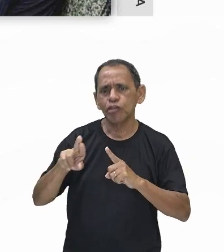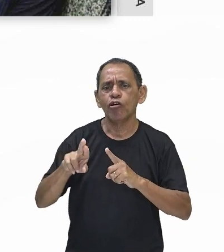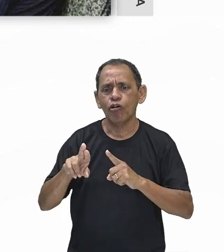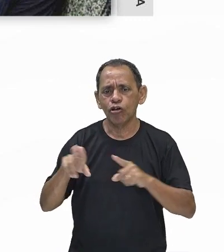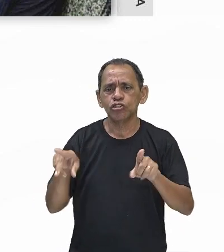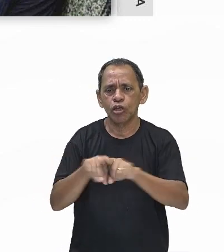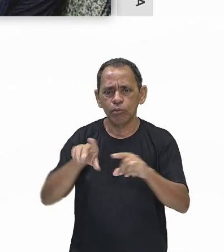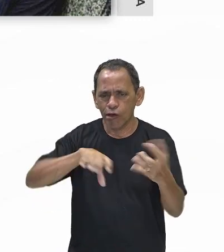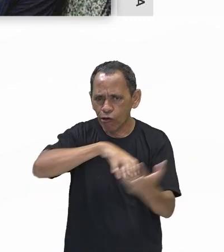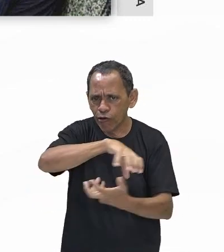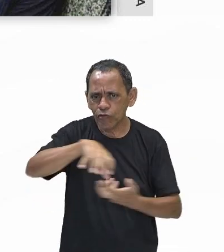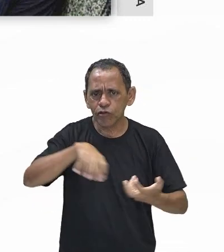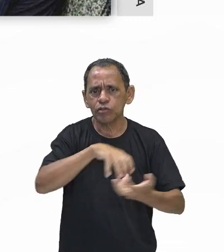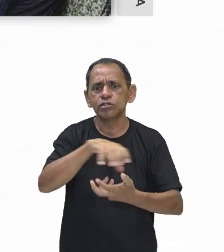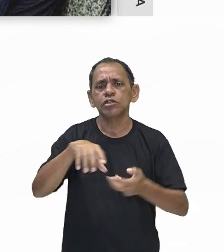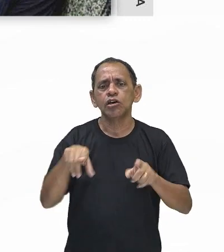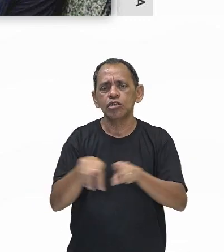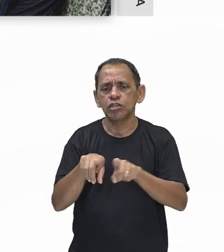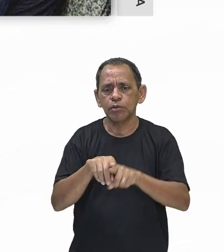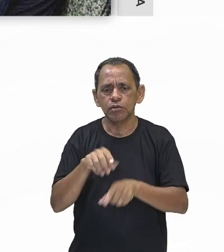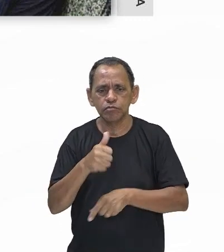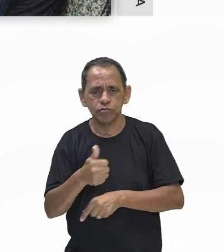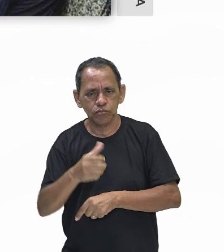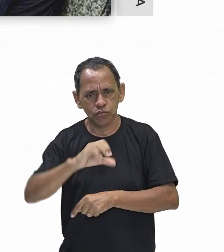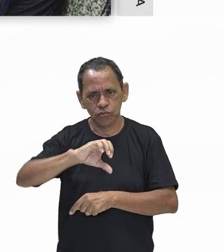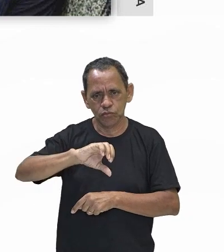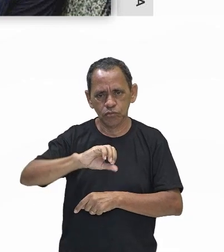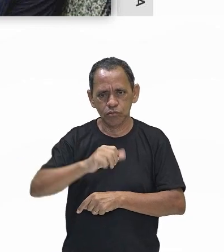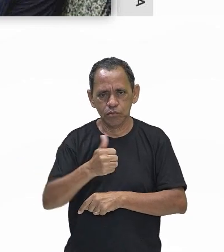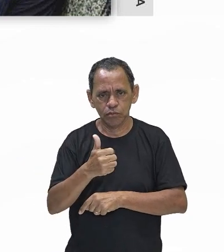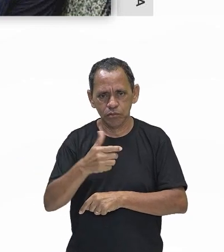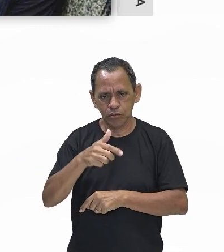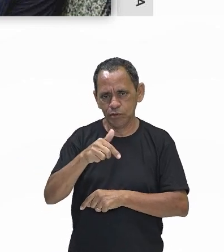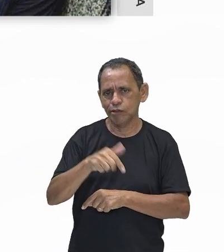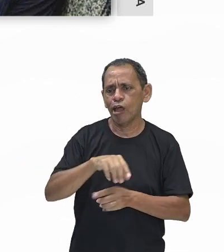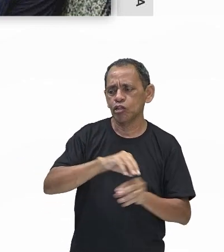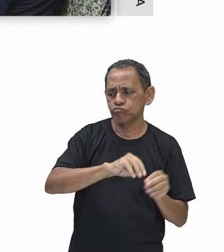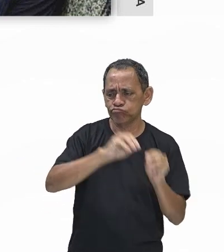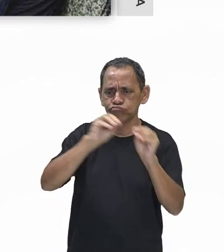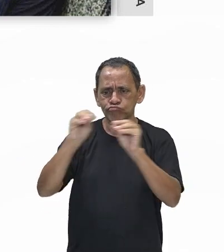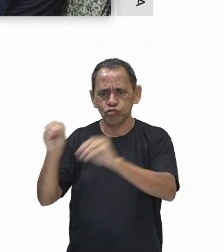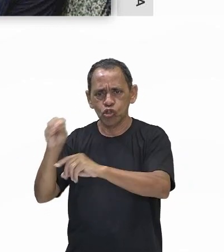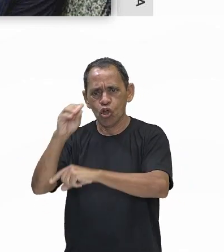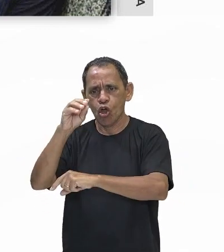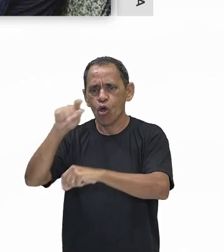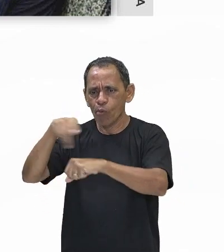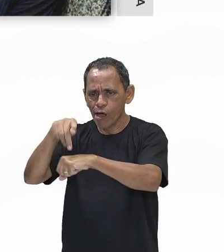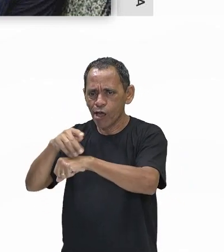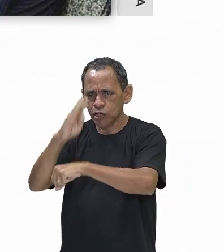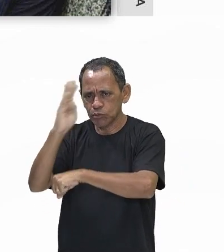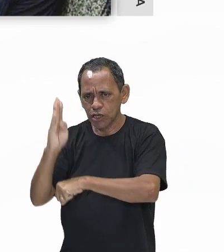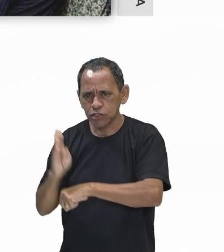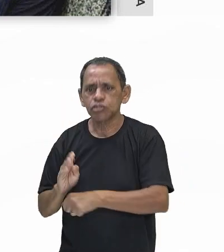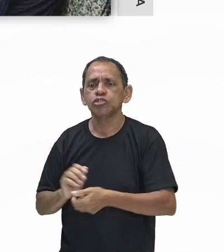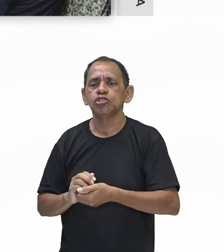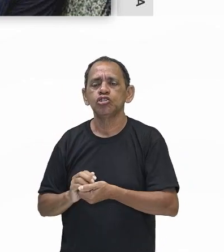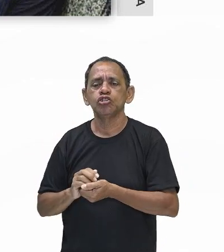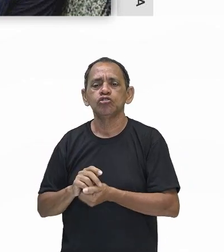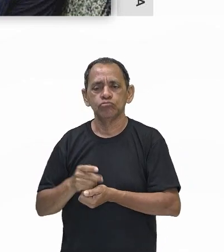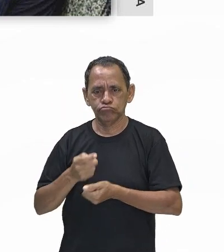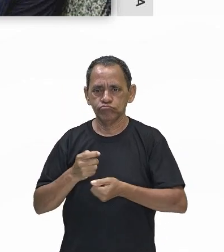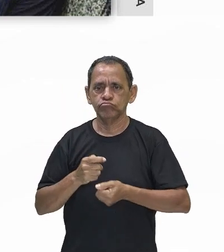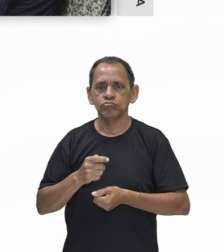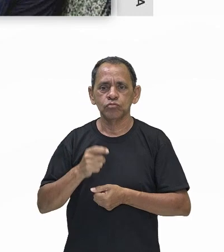de 1917, mudou-se para Maceió com a família em 1922. Ao chegar ao Brasil,